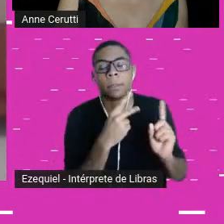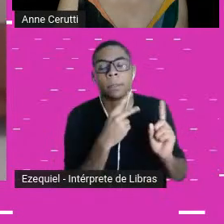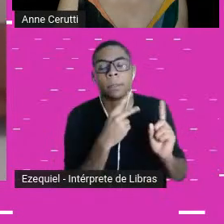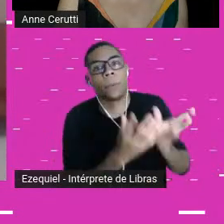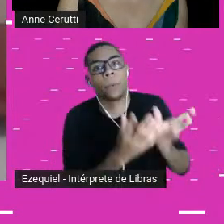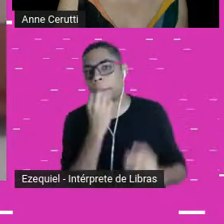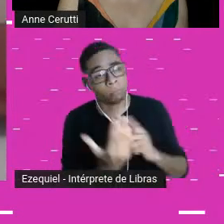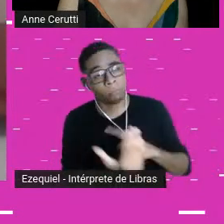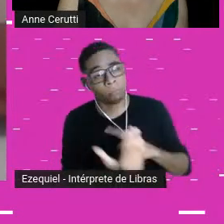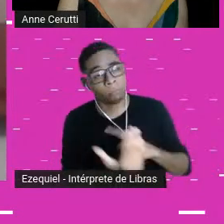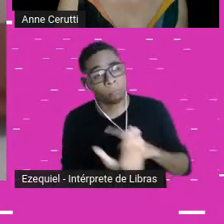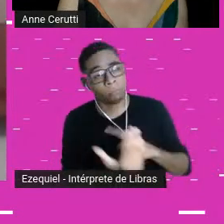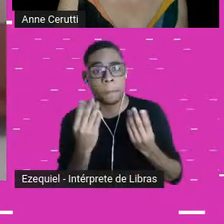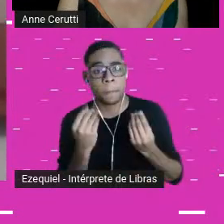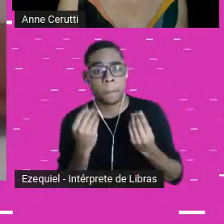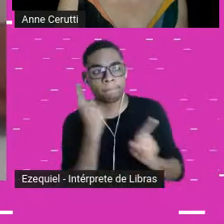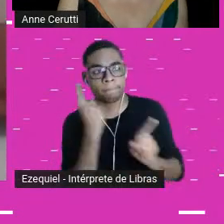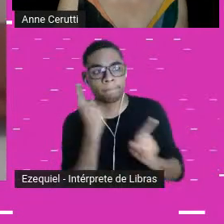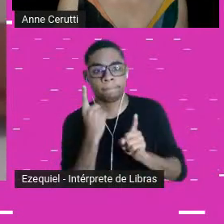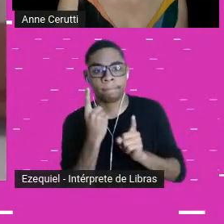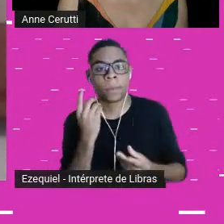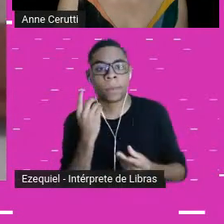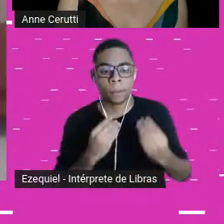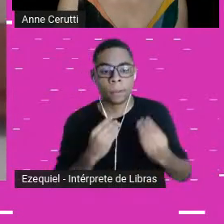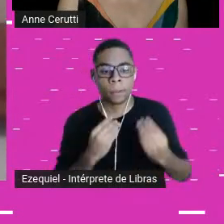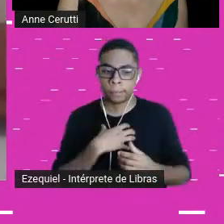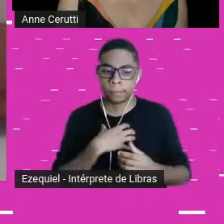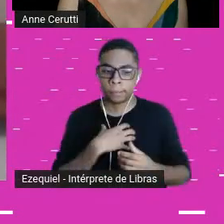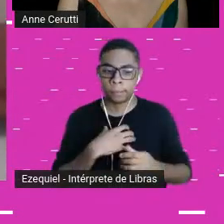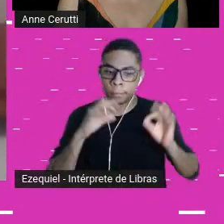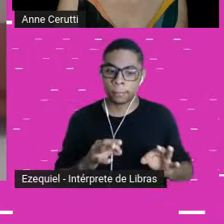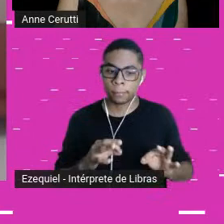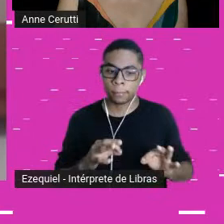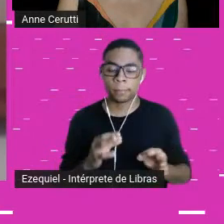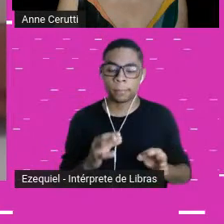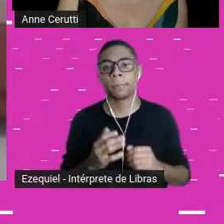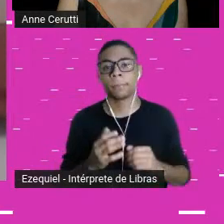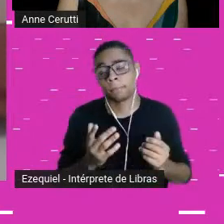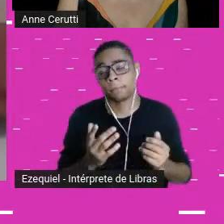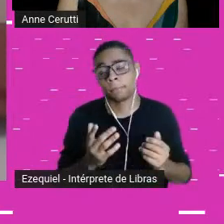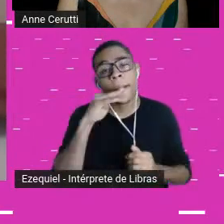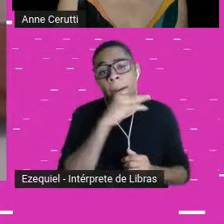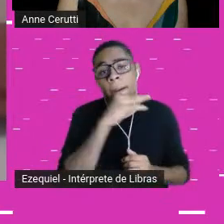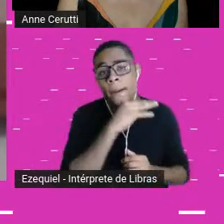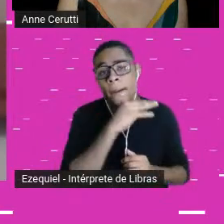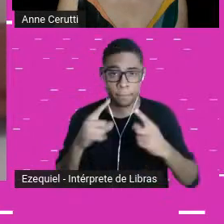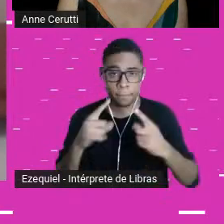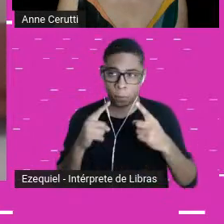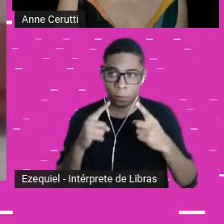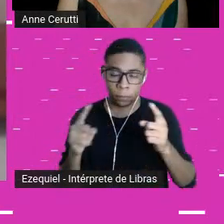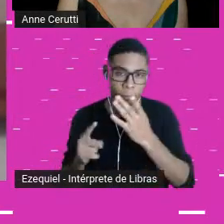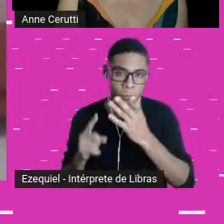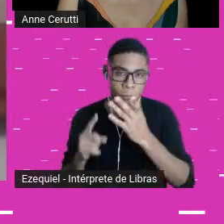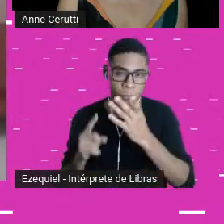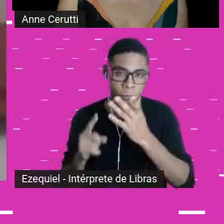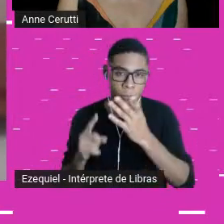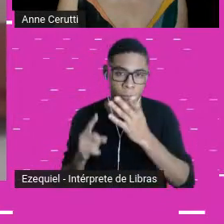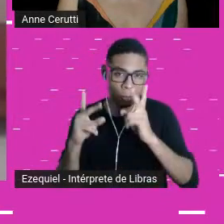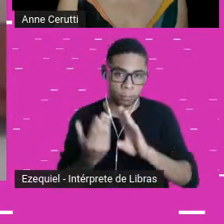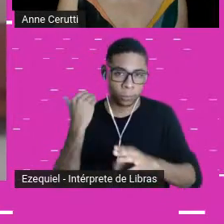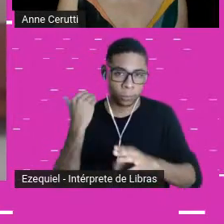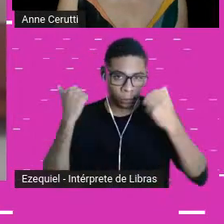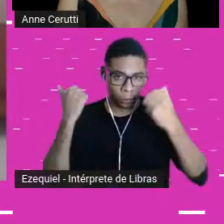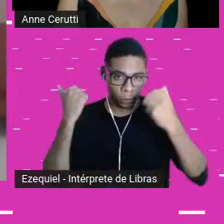lugar. E, evidentemente, a música, como comentamos ali no começo, né, como você trouxe, que ele botava e a gente ia